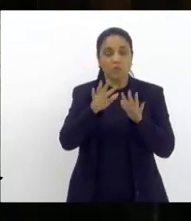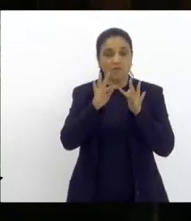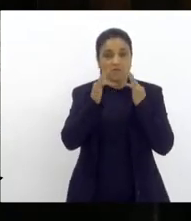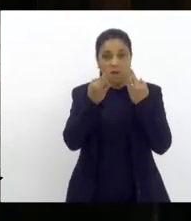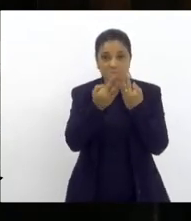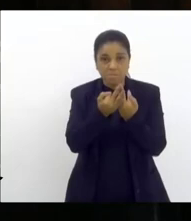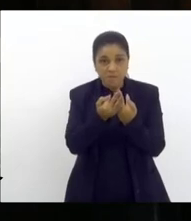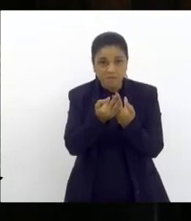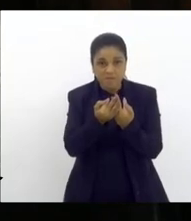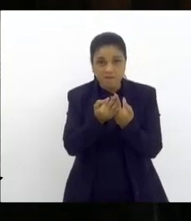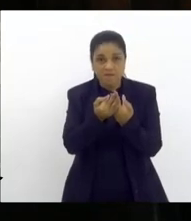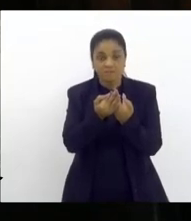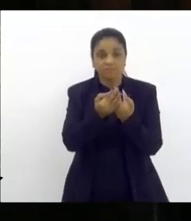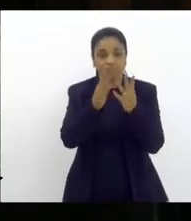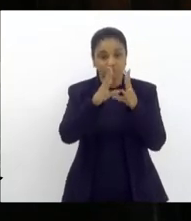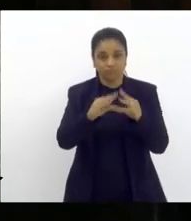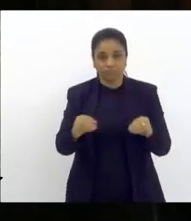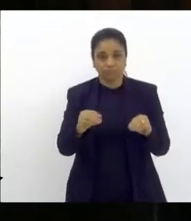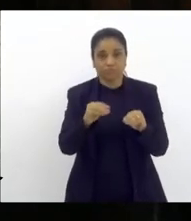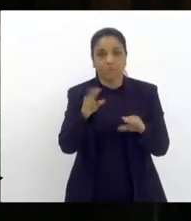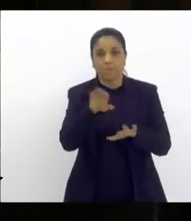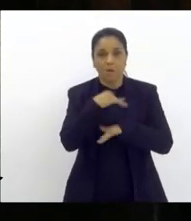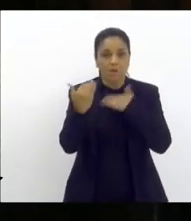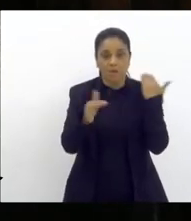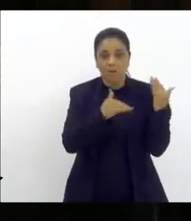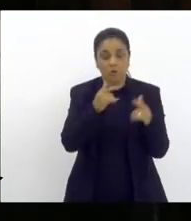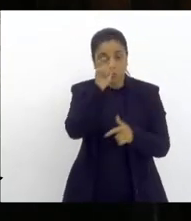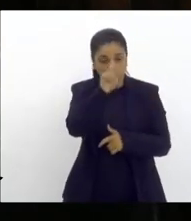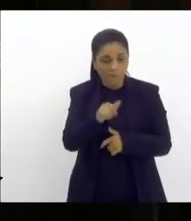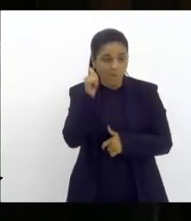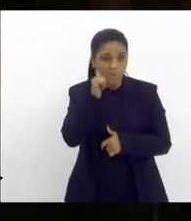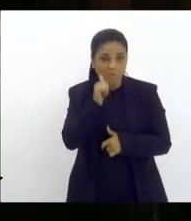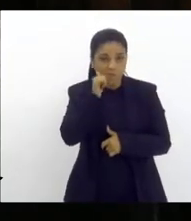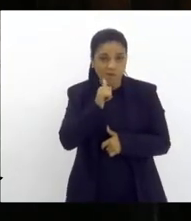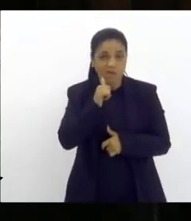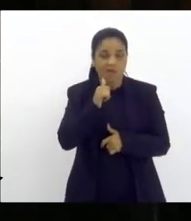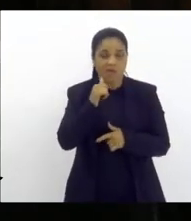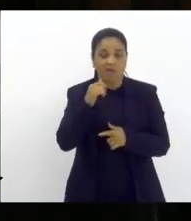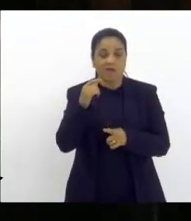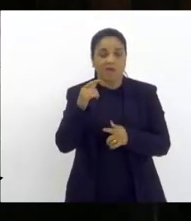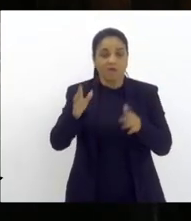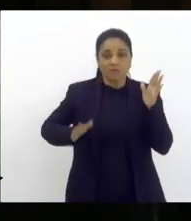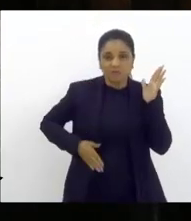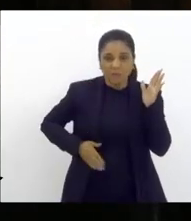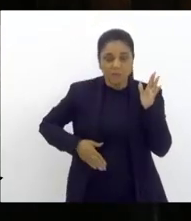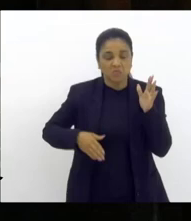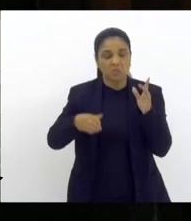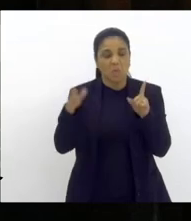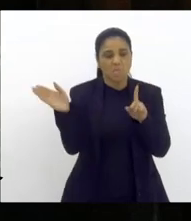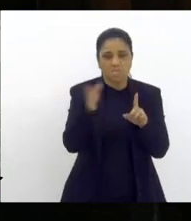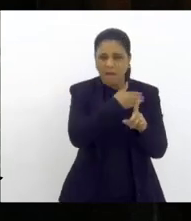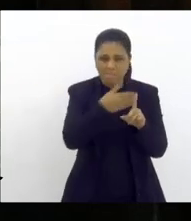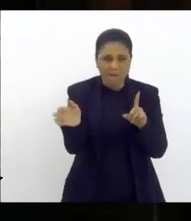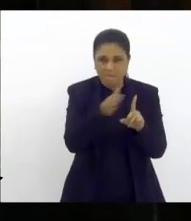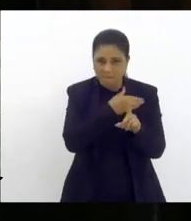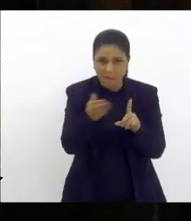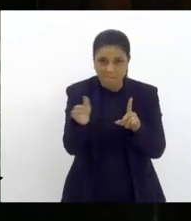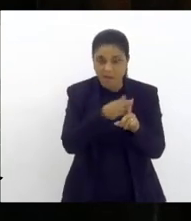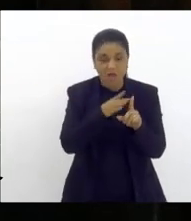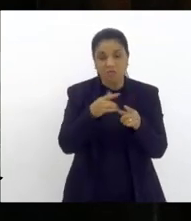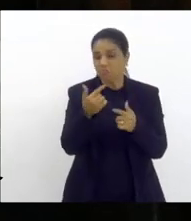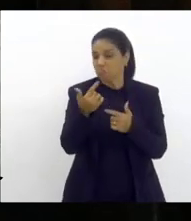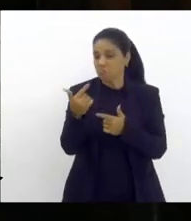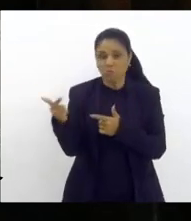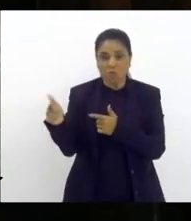uma mulher que eles dizem defender é atacada pelos traficantes e tem seus cabelos decepados no Tribunal do Tráfico Ora eu não vejo nenhum defensor